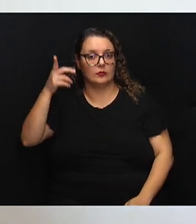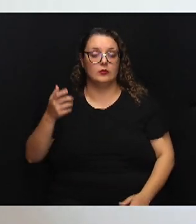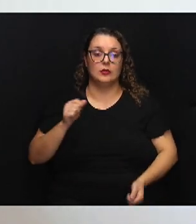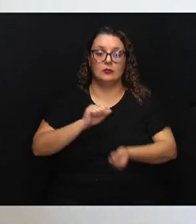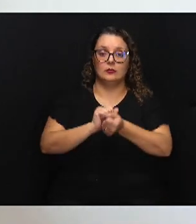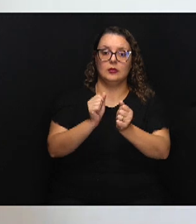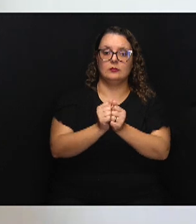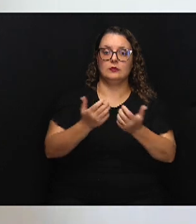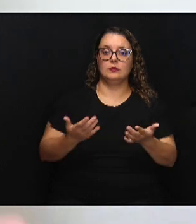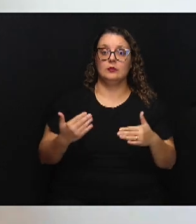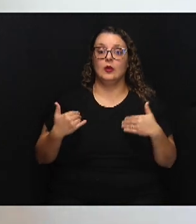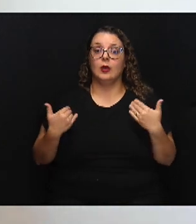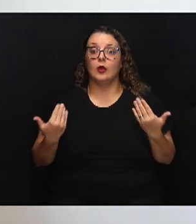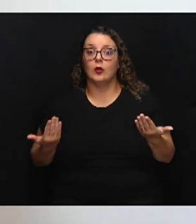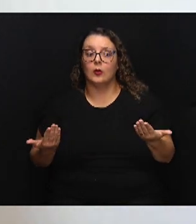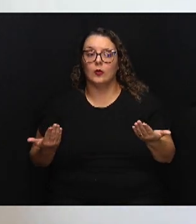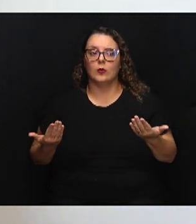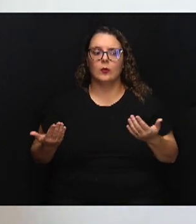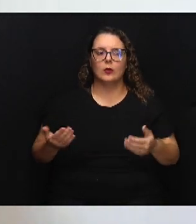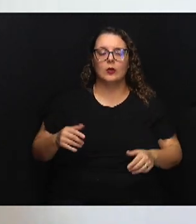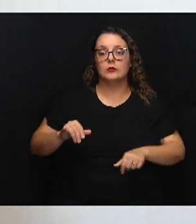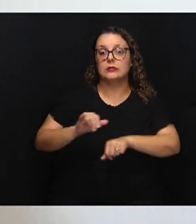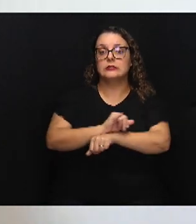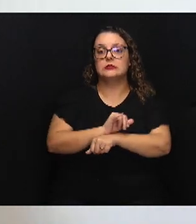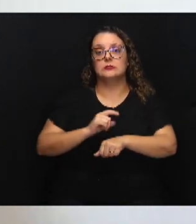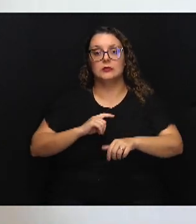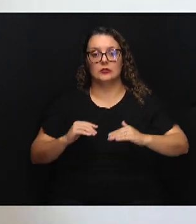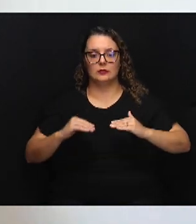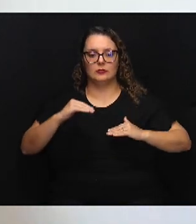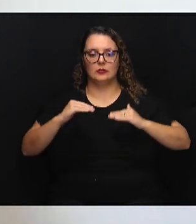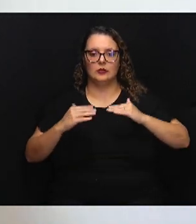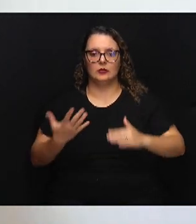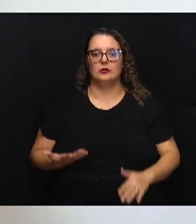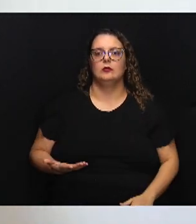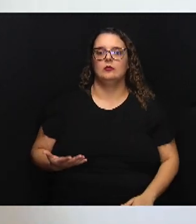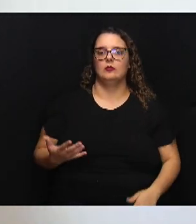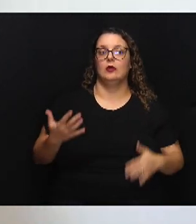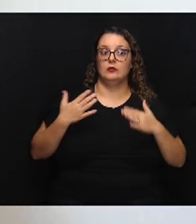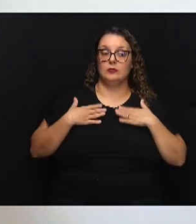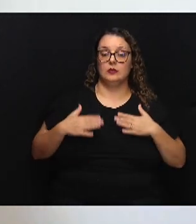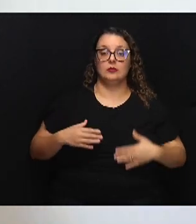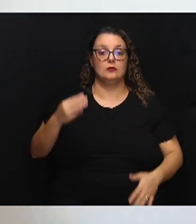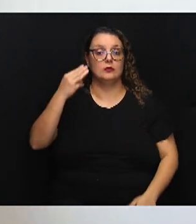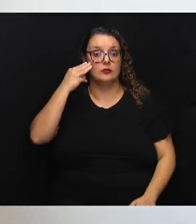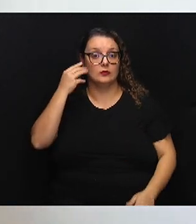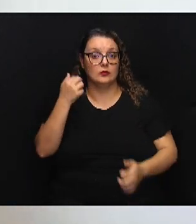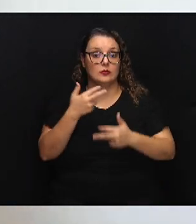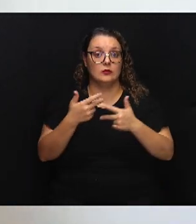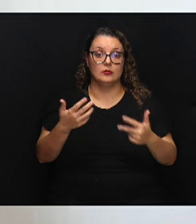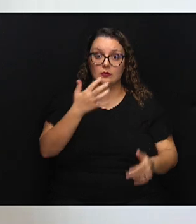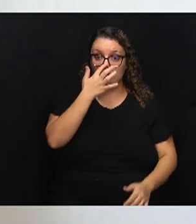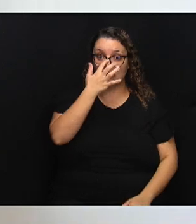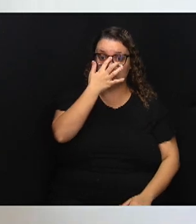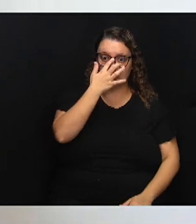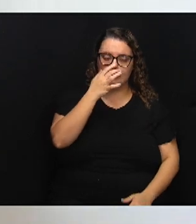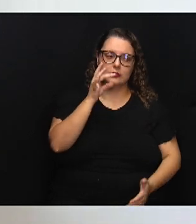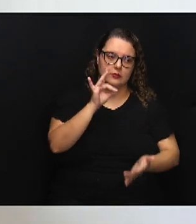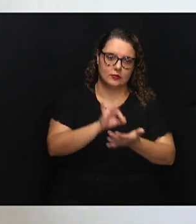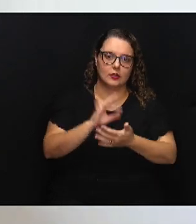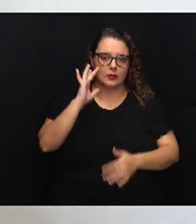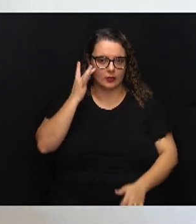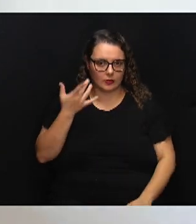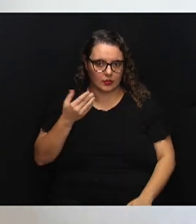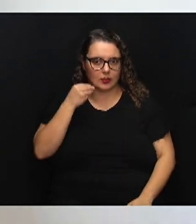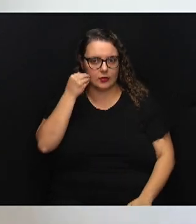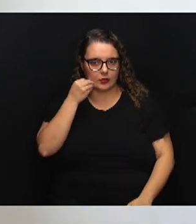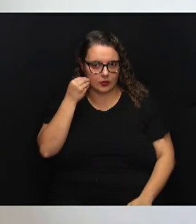e qual o caminho para que eu tenha um equilíbrio aí físico, mental, dessas coisas. E de verdade eu acho que a experiência